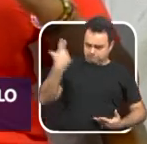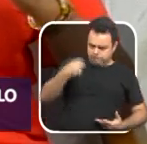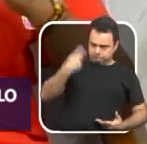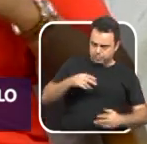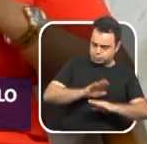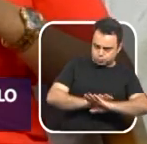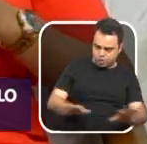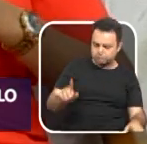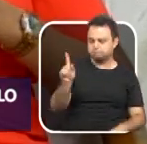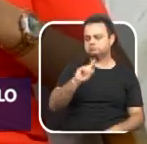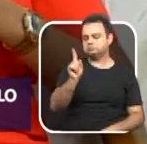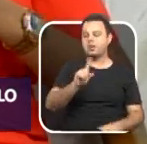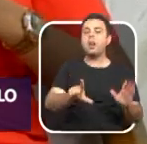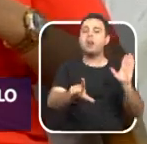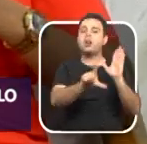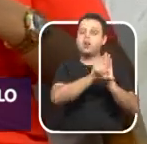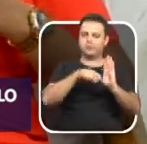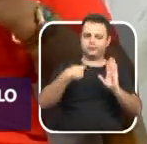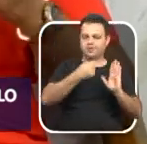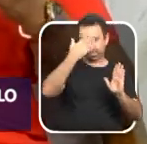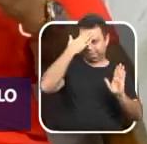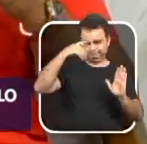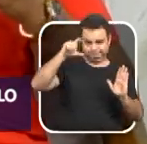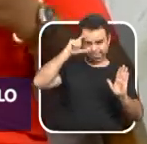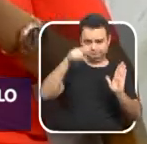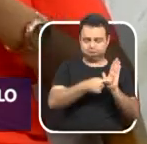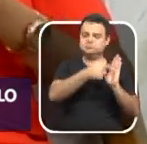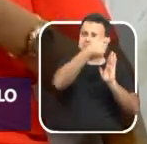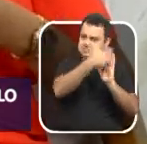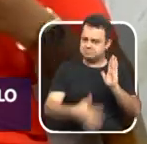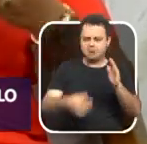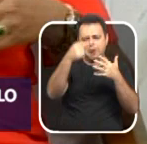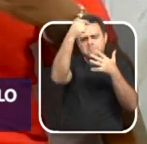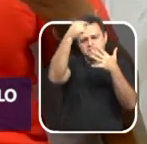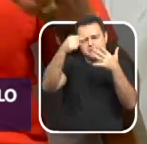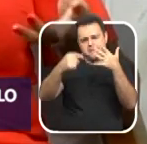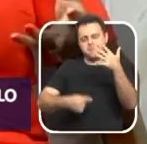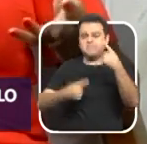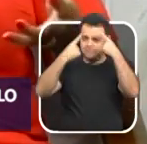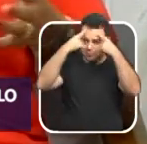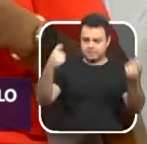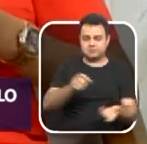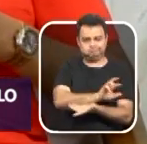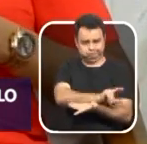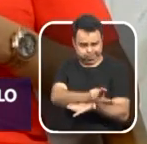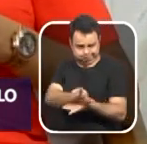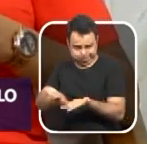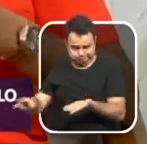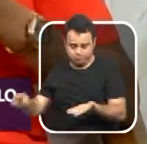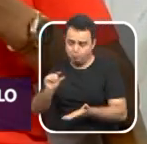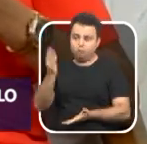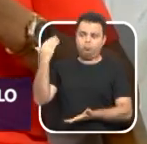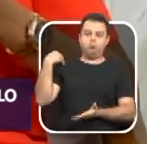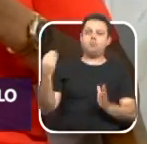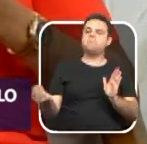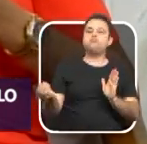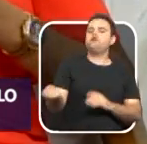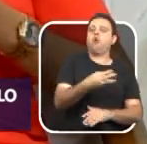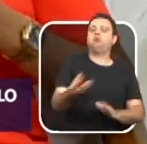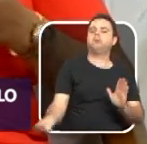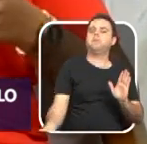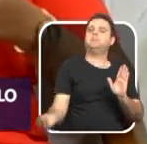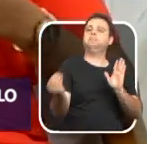a última agora foi na questão da violência que as mulheres sofrem na divulgação de suas fotos, né? E tipificou